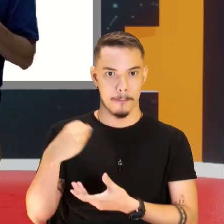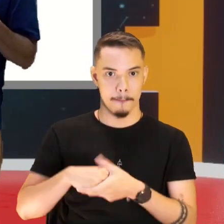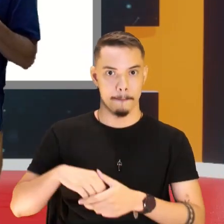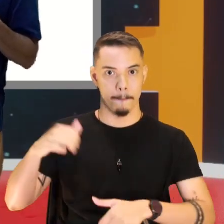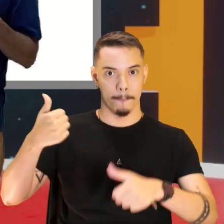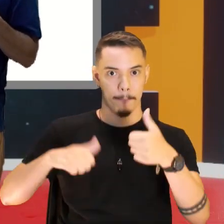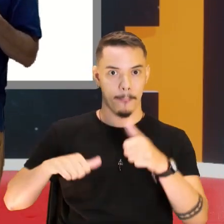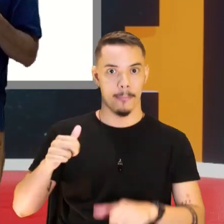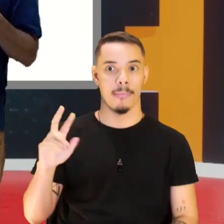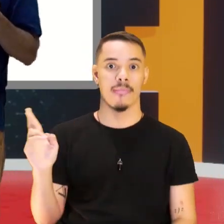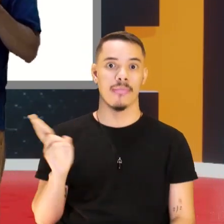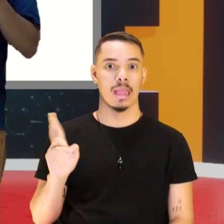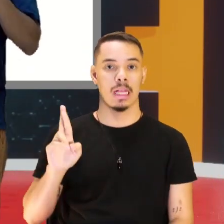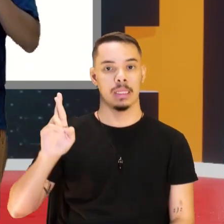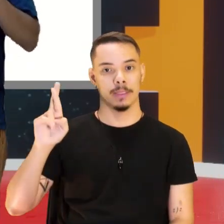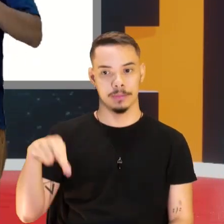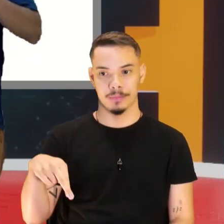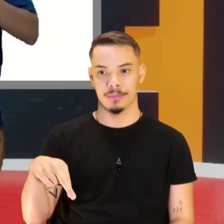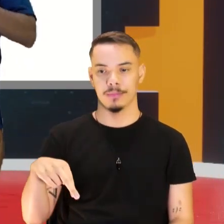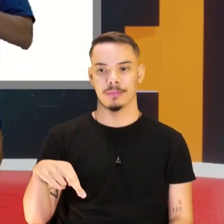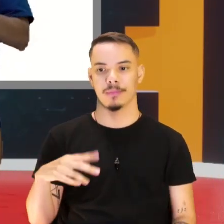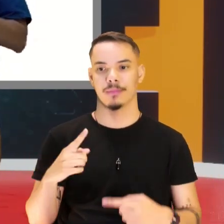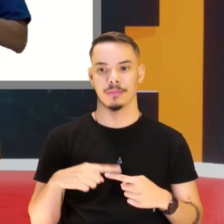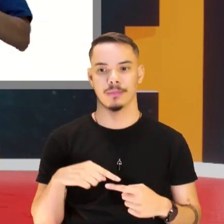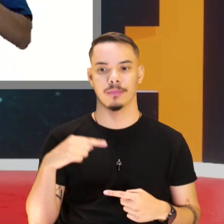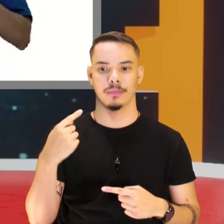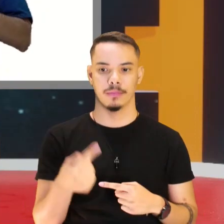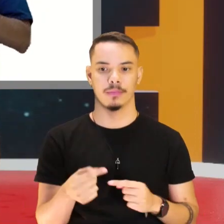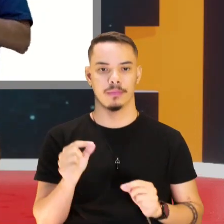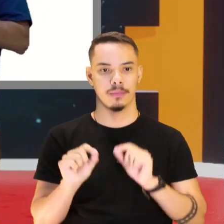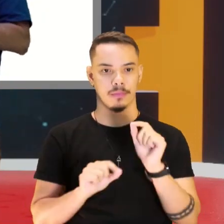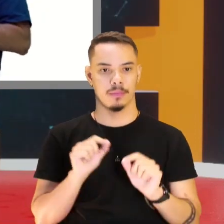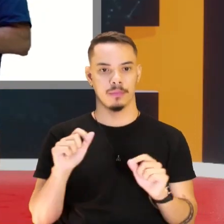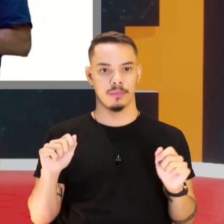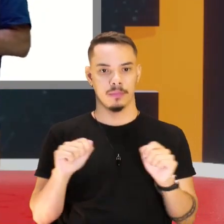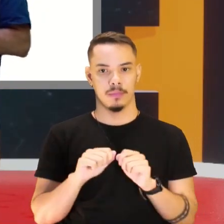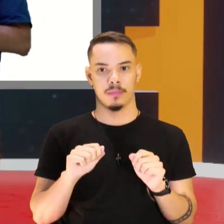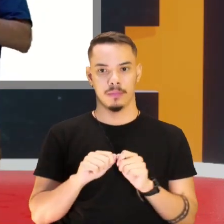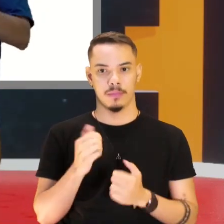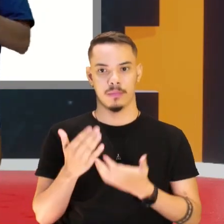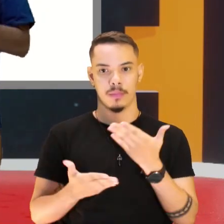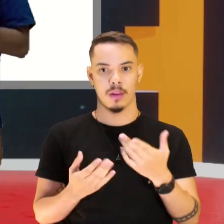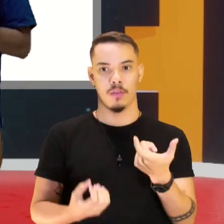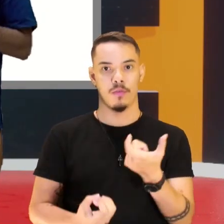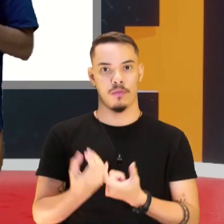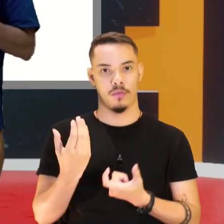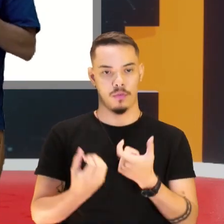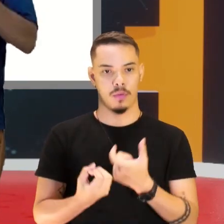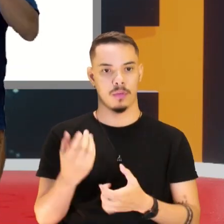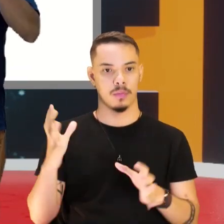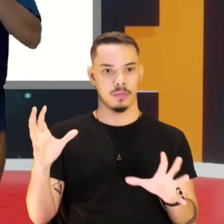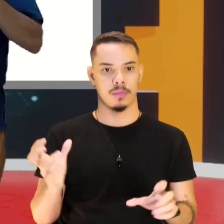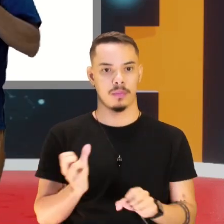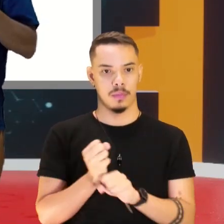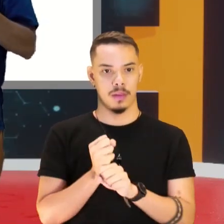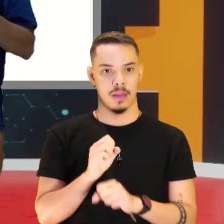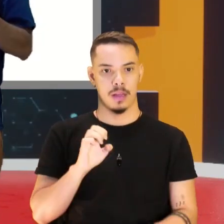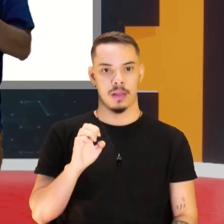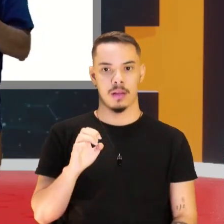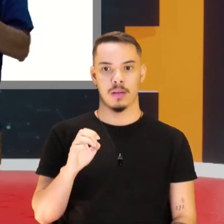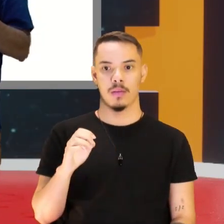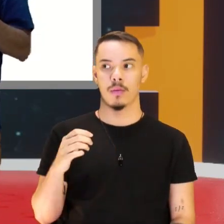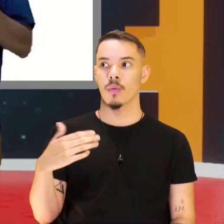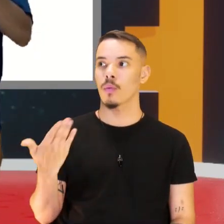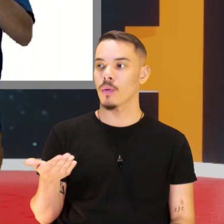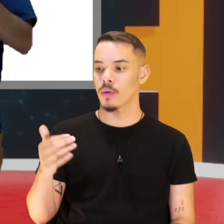é a razão e depois fizemos a aplicação na fórmula, calculando o enésimo termo, o